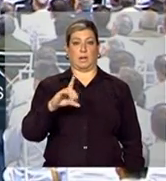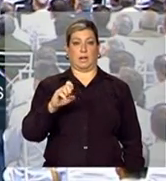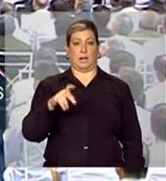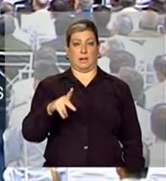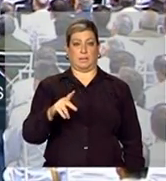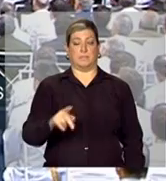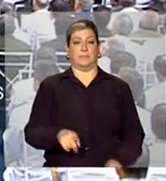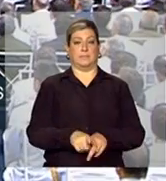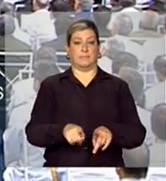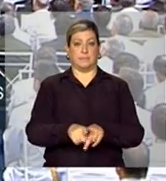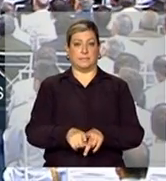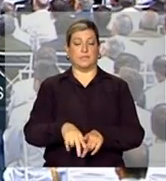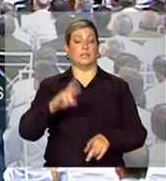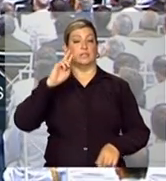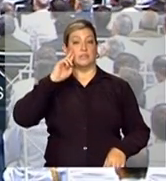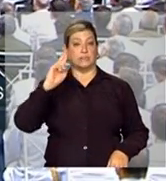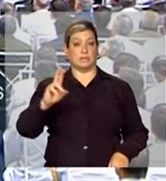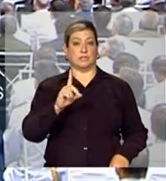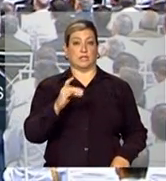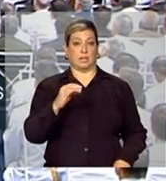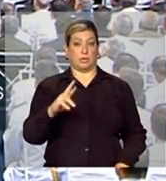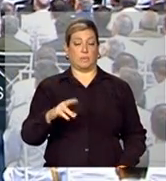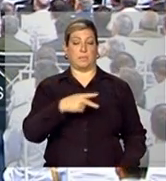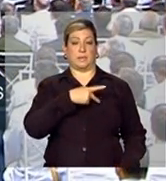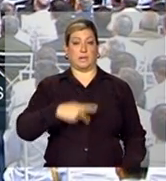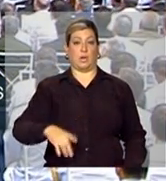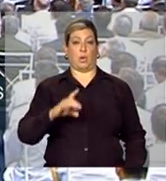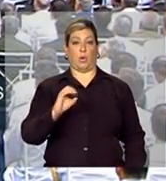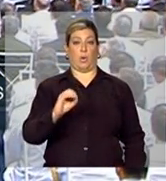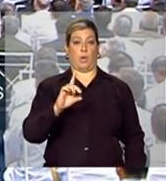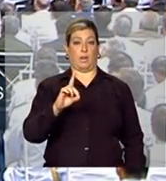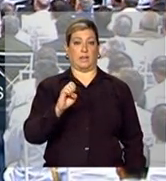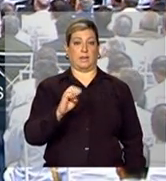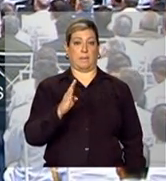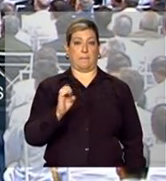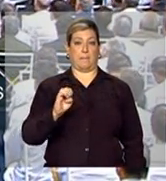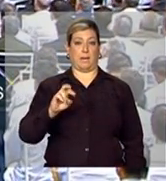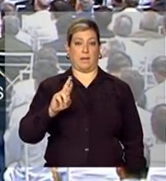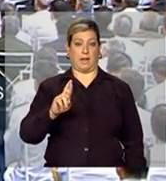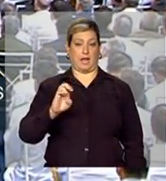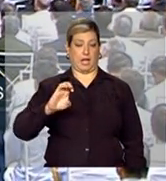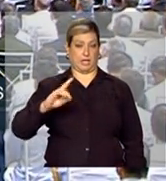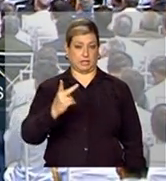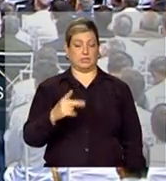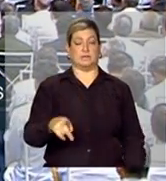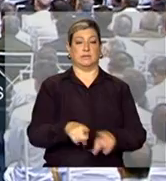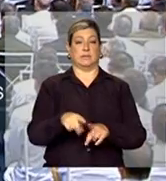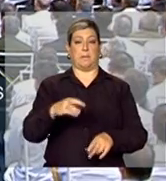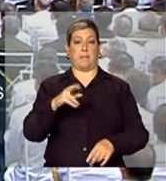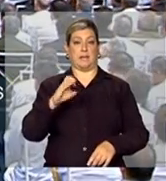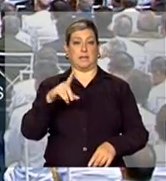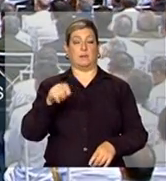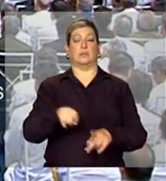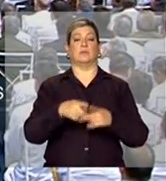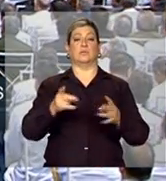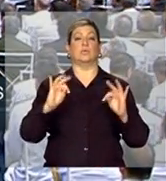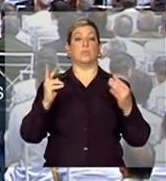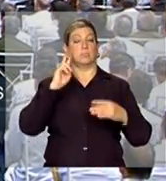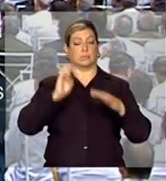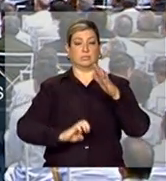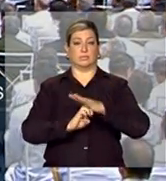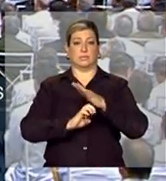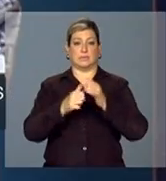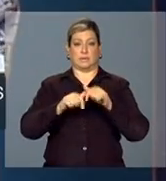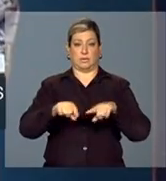O diretor-presidente da Odebrecht, Marcelo Odebrecht. Em nome de quem eu saúdo todos os empresários